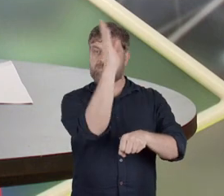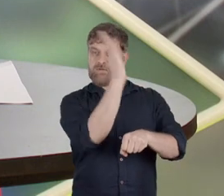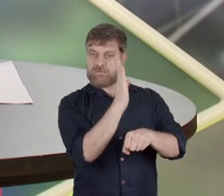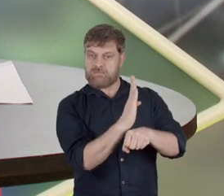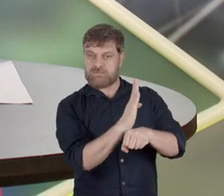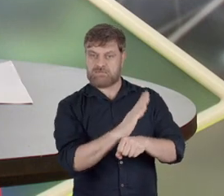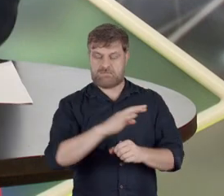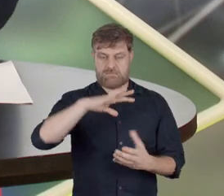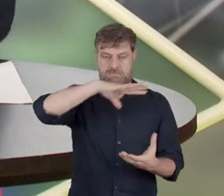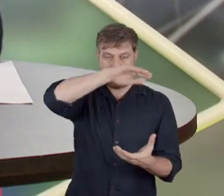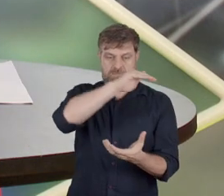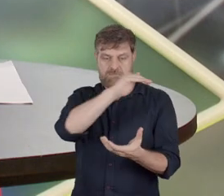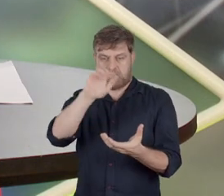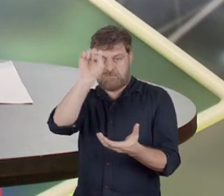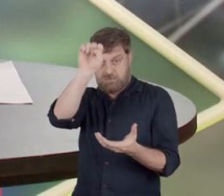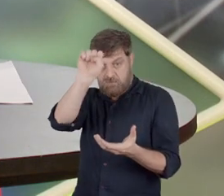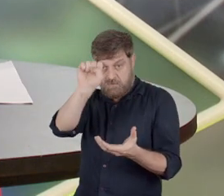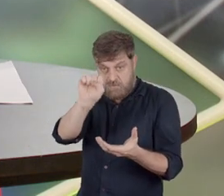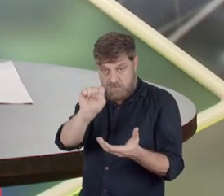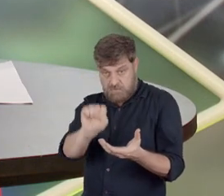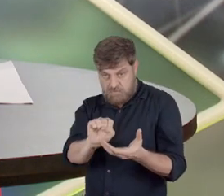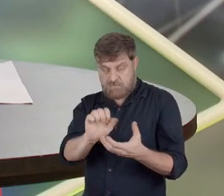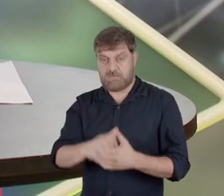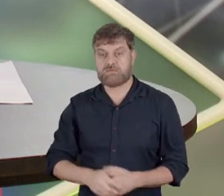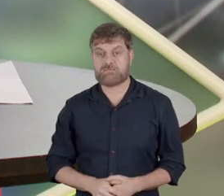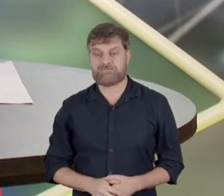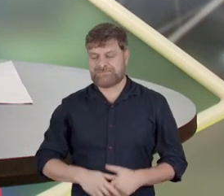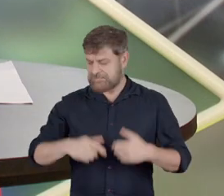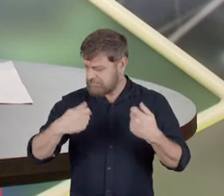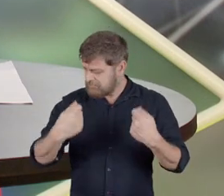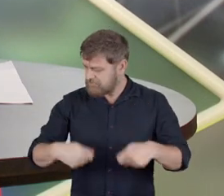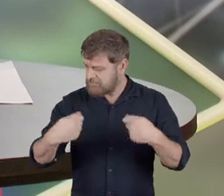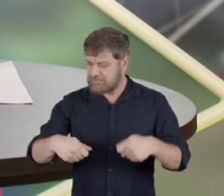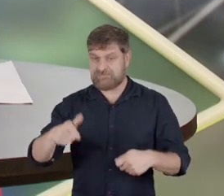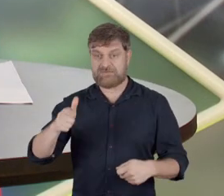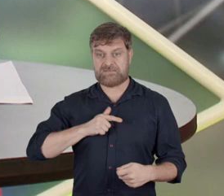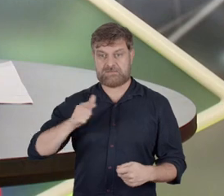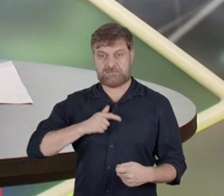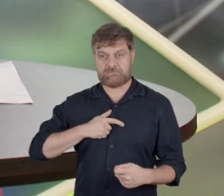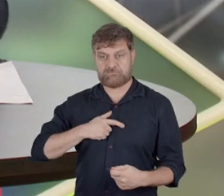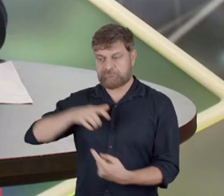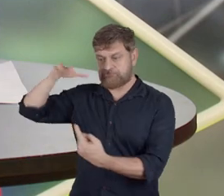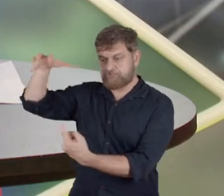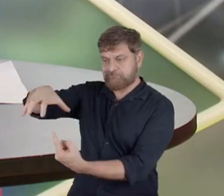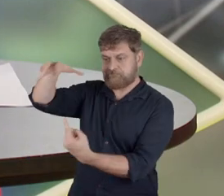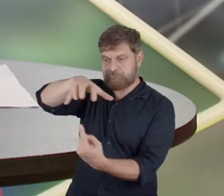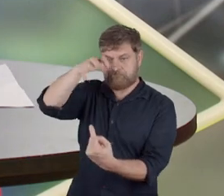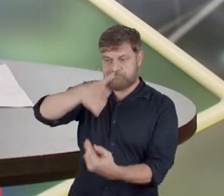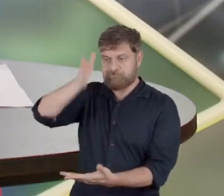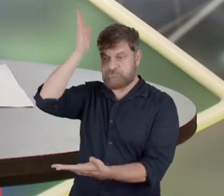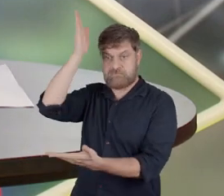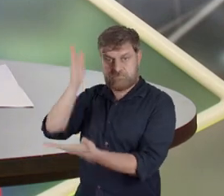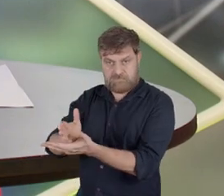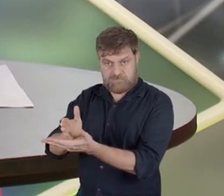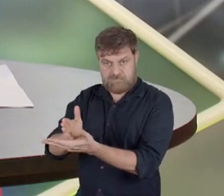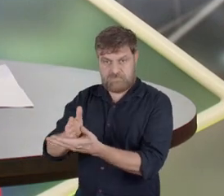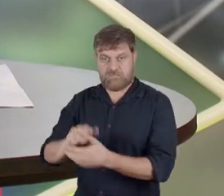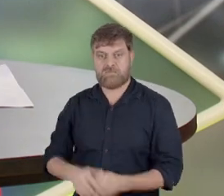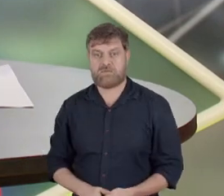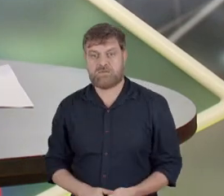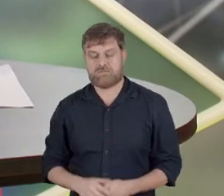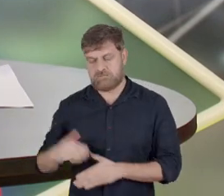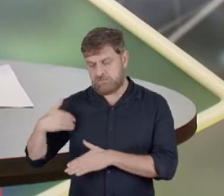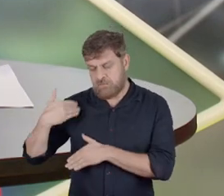país, nos trópicos, ao sul do Equador, ele era necessário para demarcar esse corte com a metrópole.